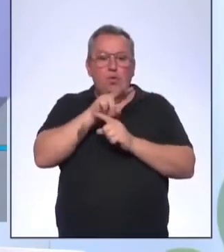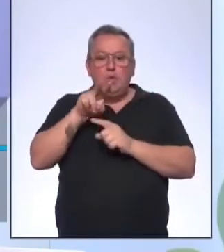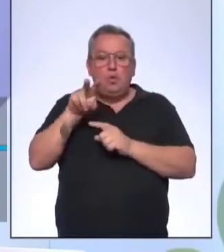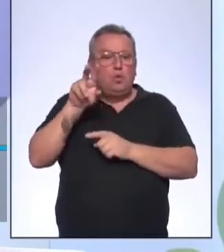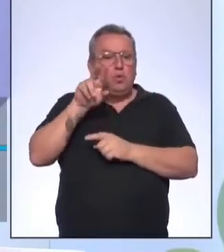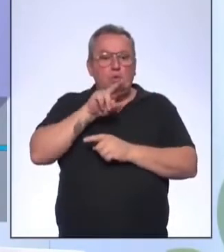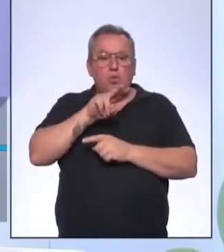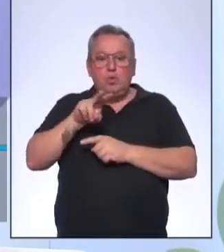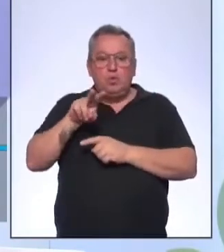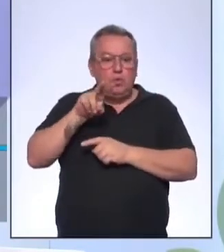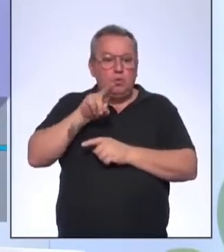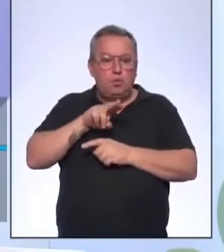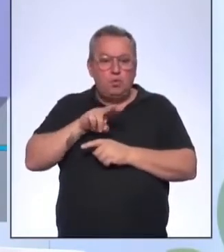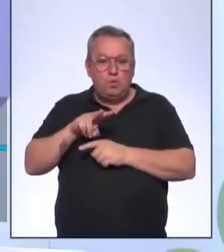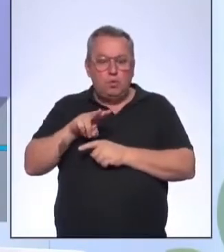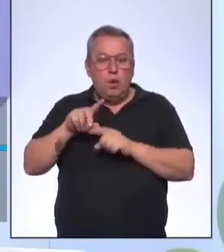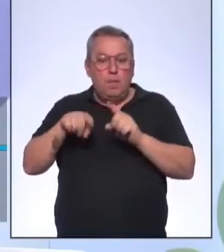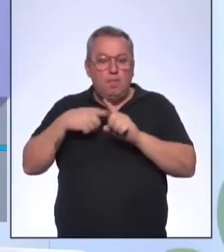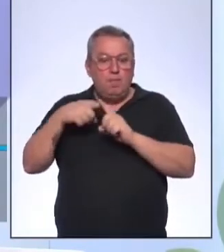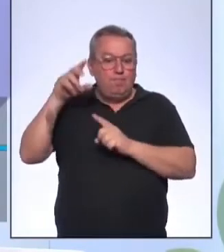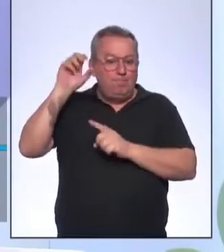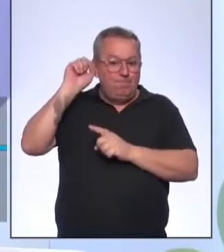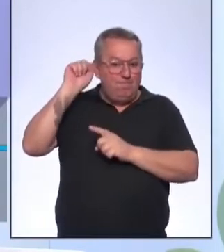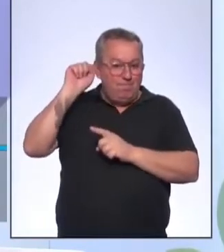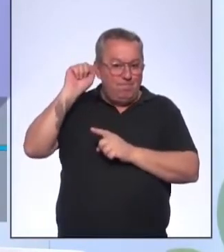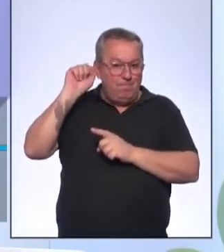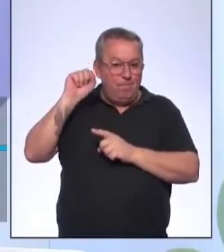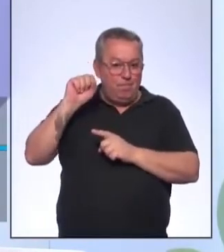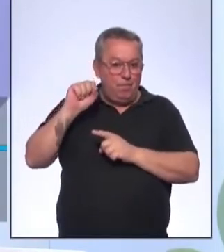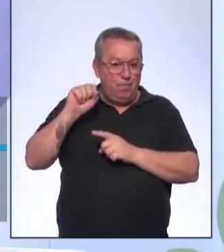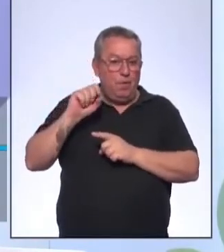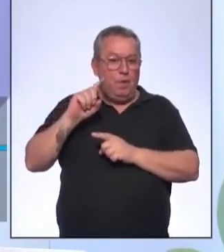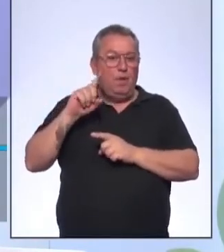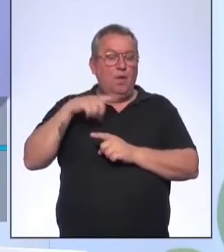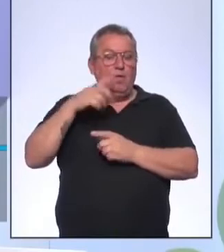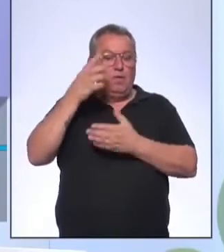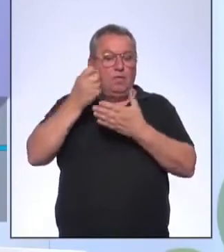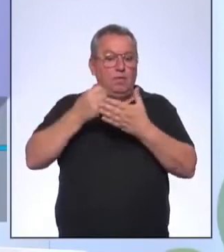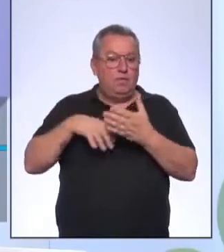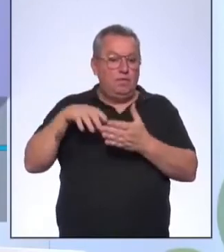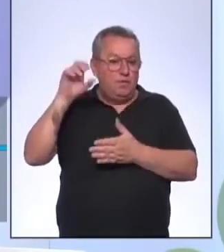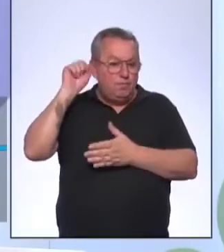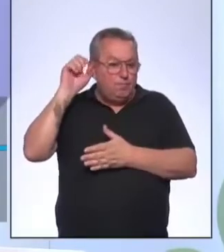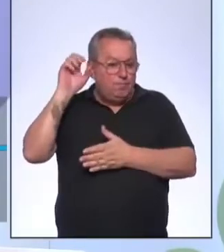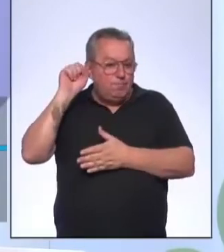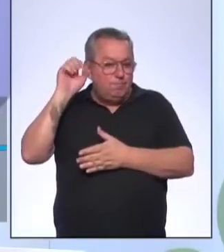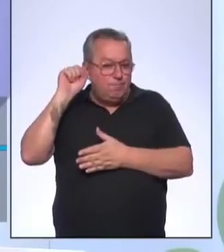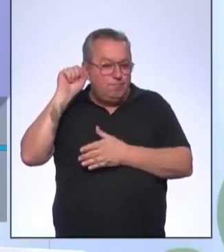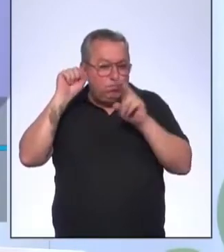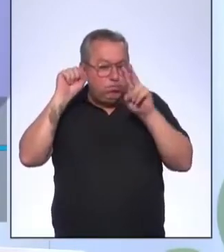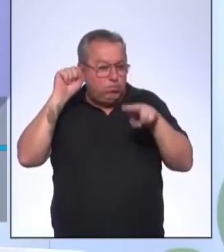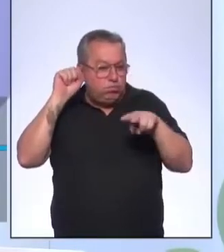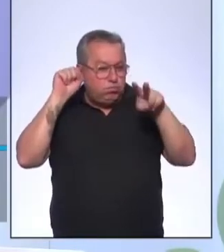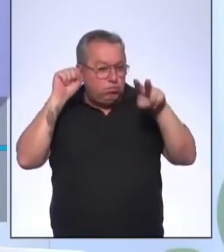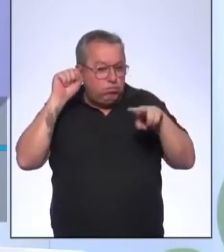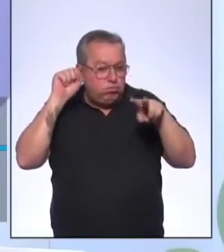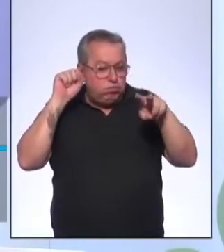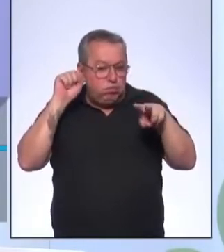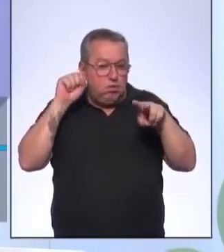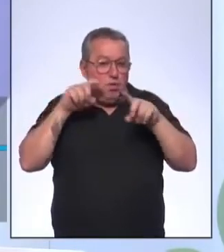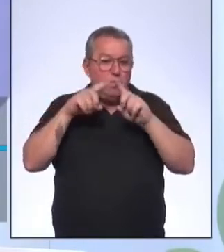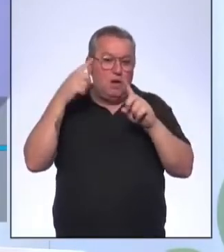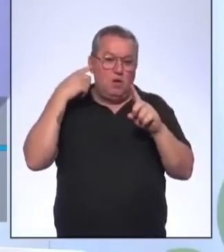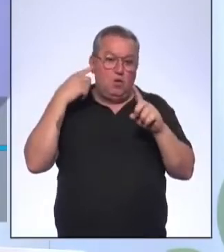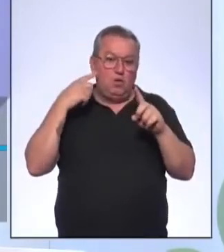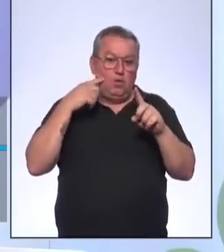pista visual e auditiva mas não podcast é a gente diz que escuta ativa não é pro por causa disso porque a